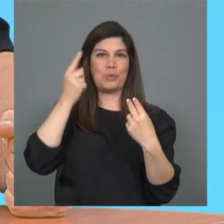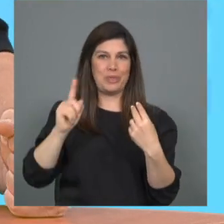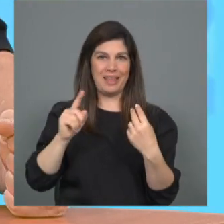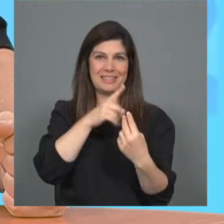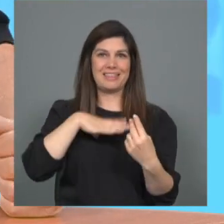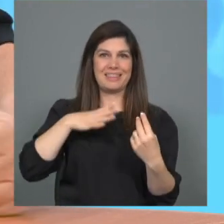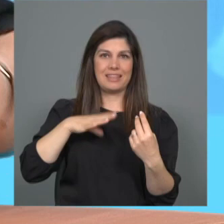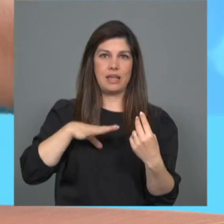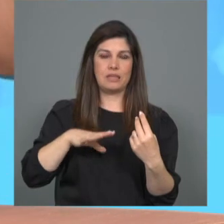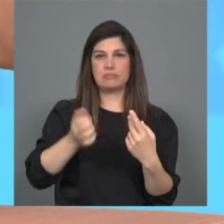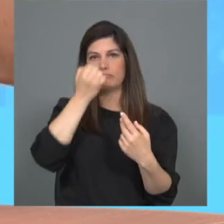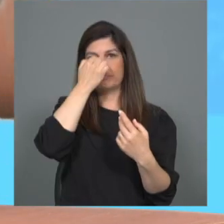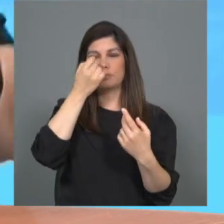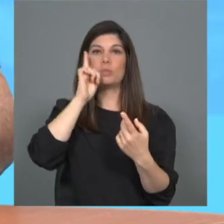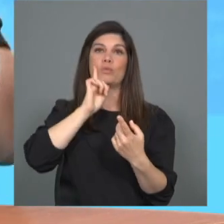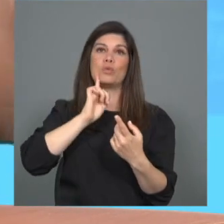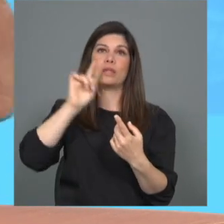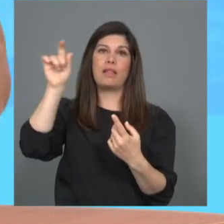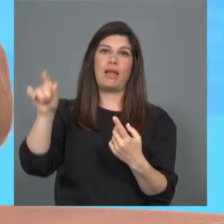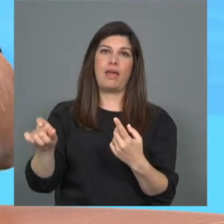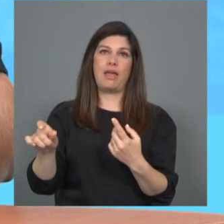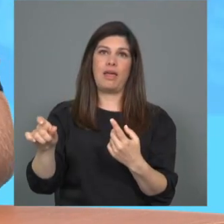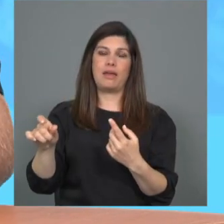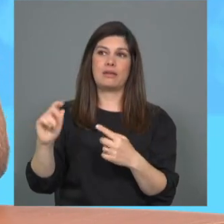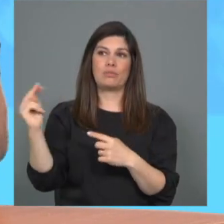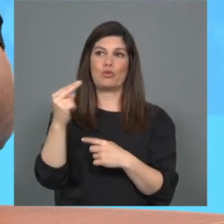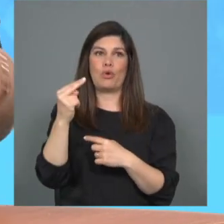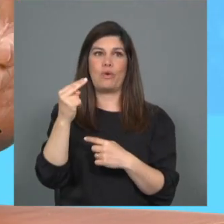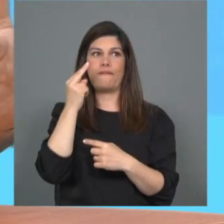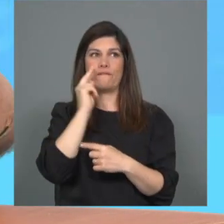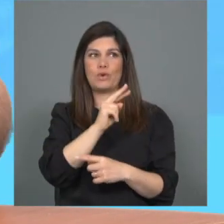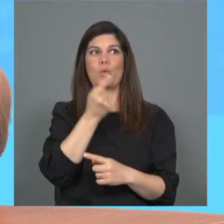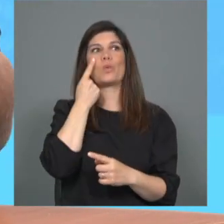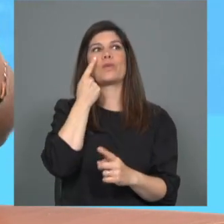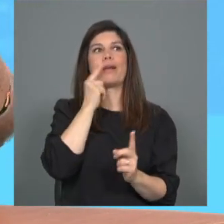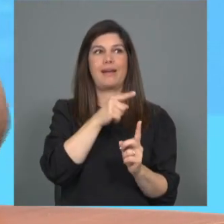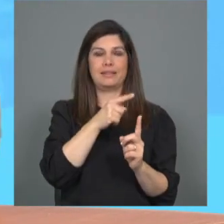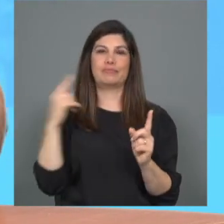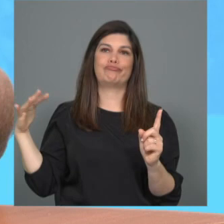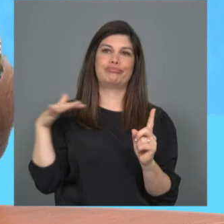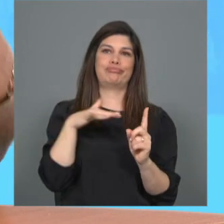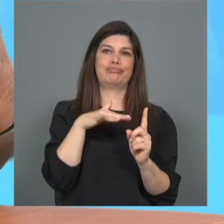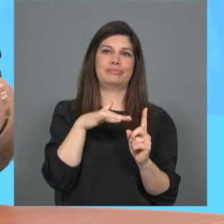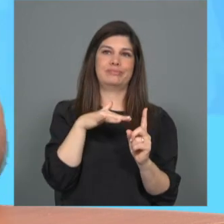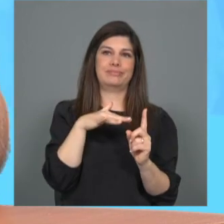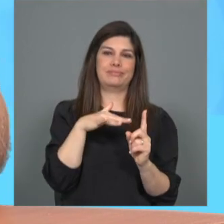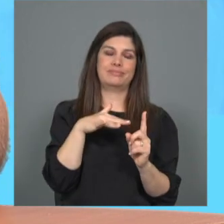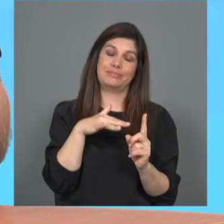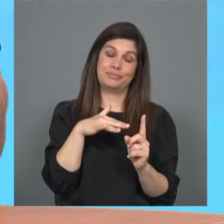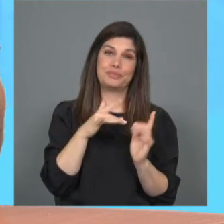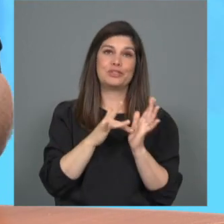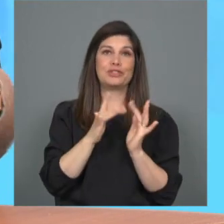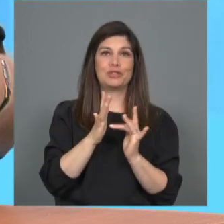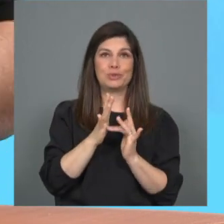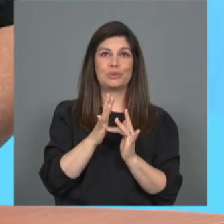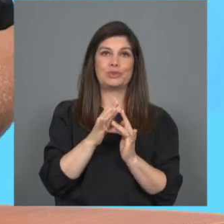mulher cananeia dos cachorrinhos e não sei o quê, logo se alaparam a ele e pronto, e ele então lá permitiu um pouco